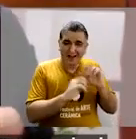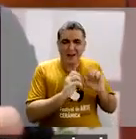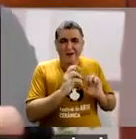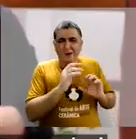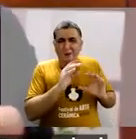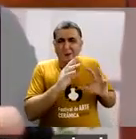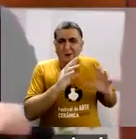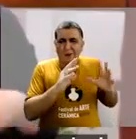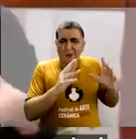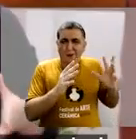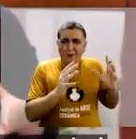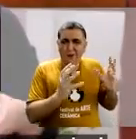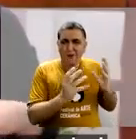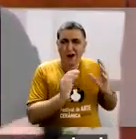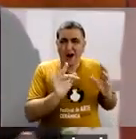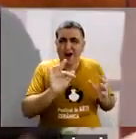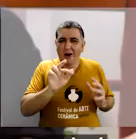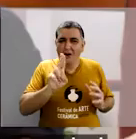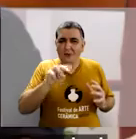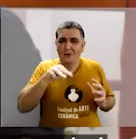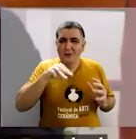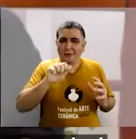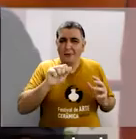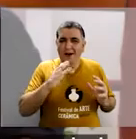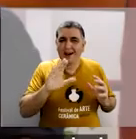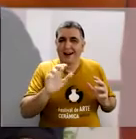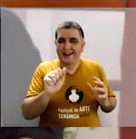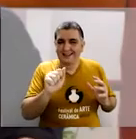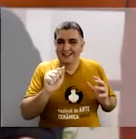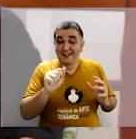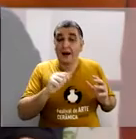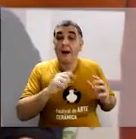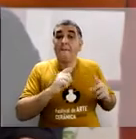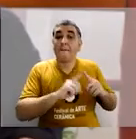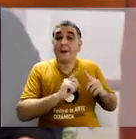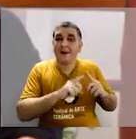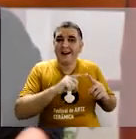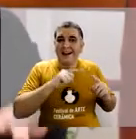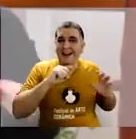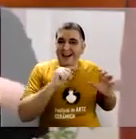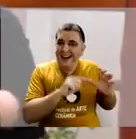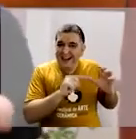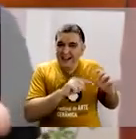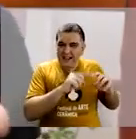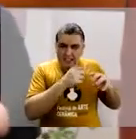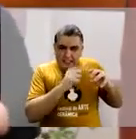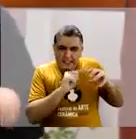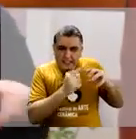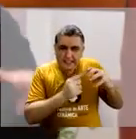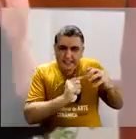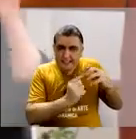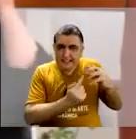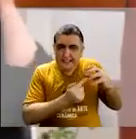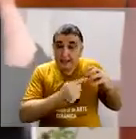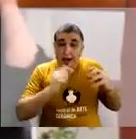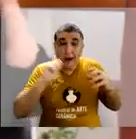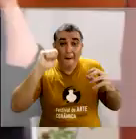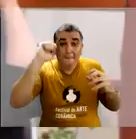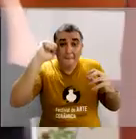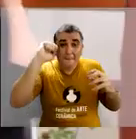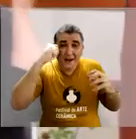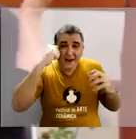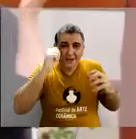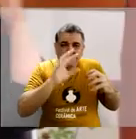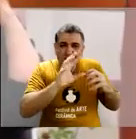gente veja esse resultado é a fumaça, na câmara de fumaça. Que aquele material que está lá, que geralmente é